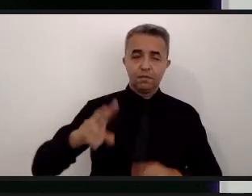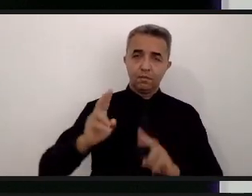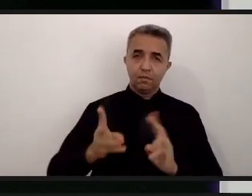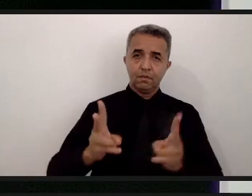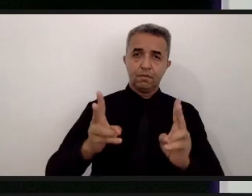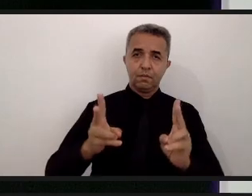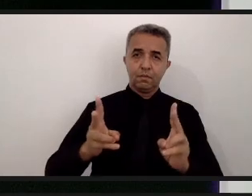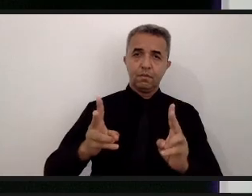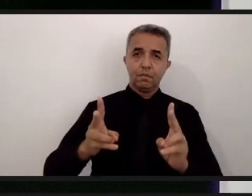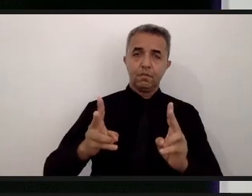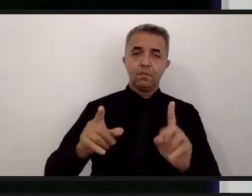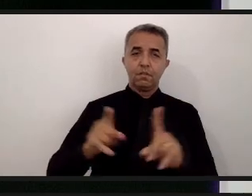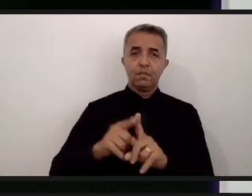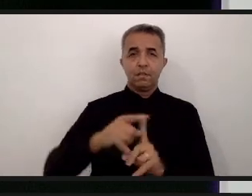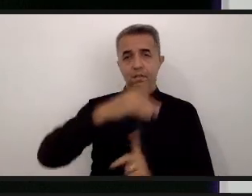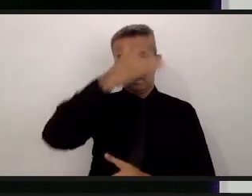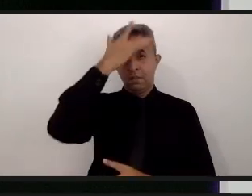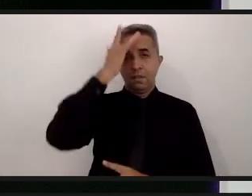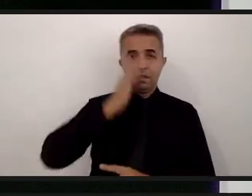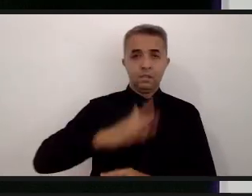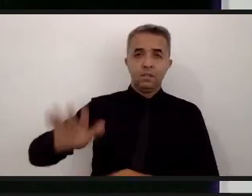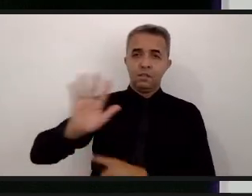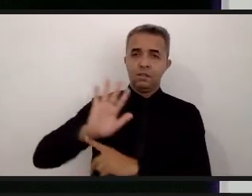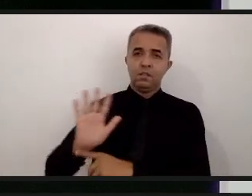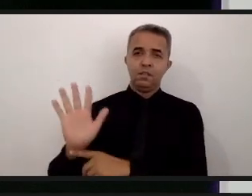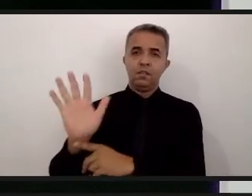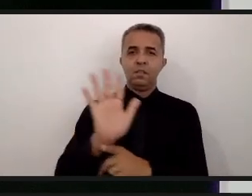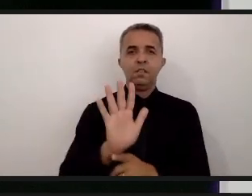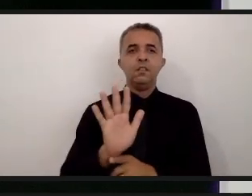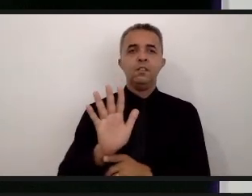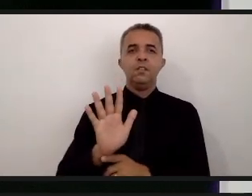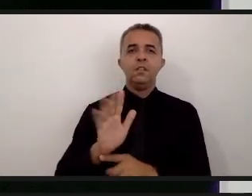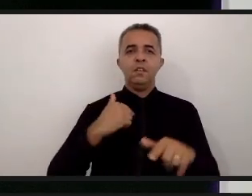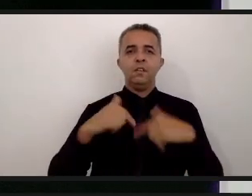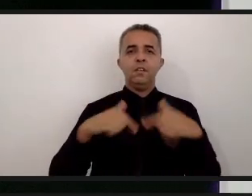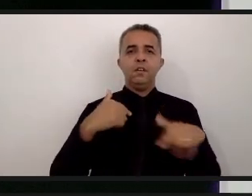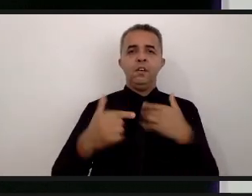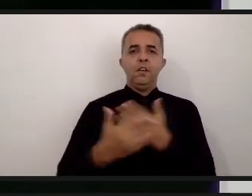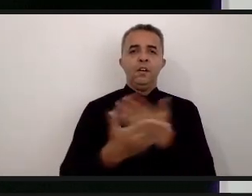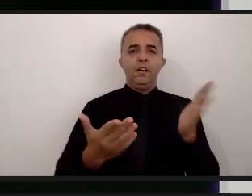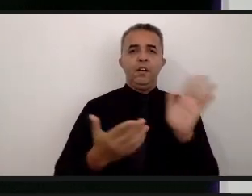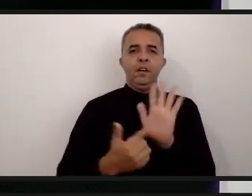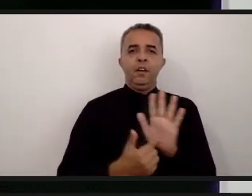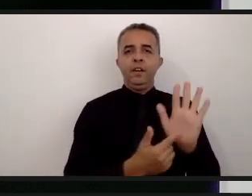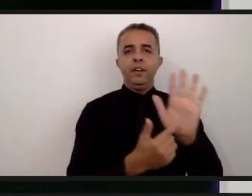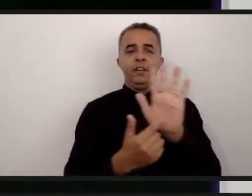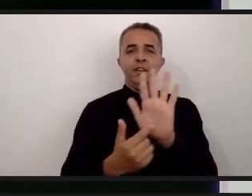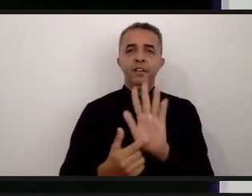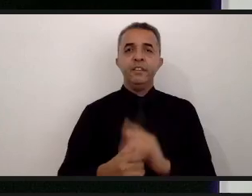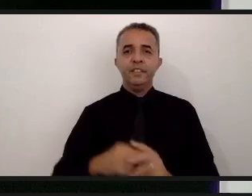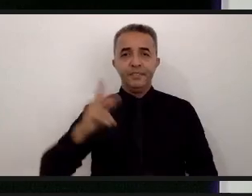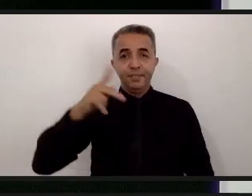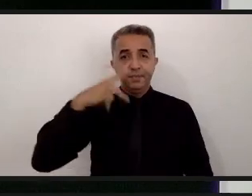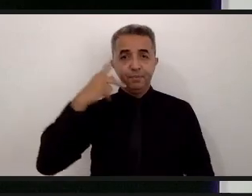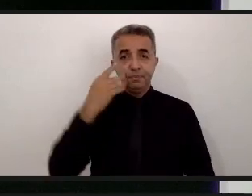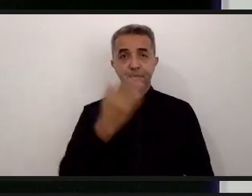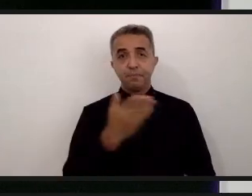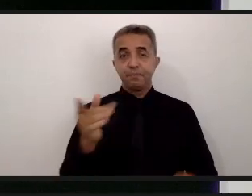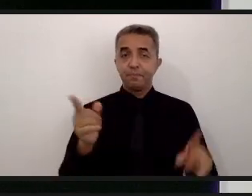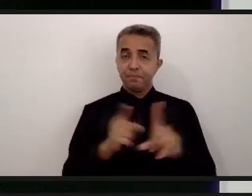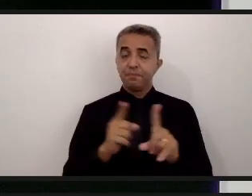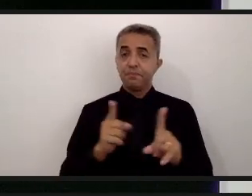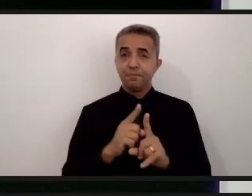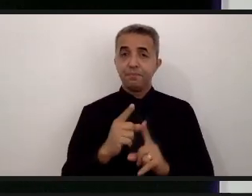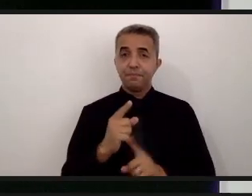ajudar as pessoas, a mostrar um trabalho que a gente faz. A política também é muito bonita quando